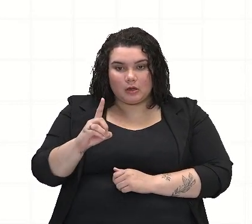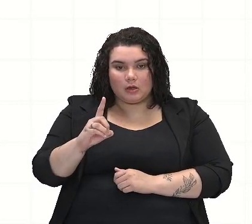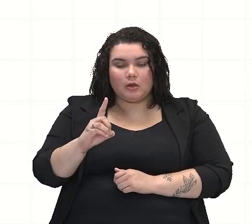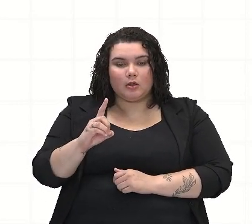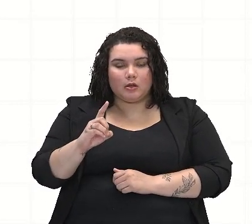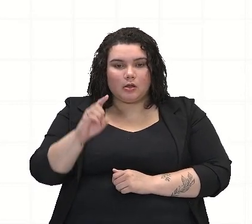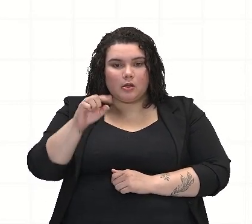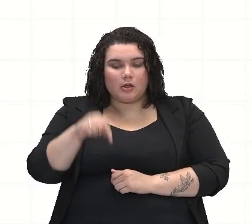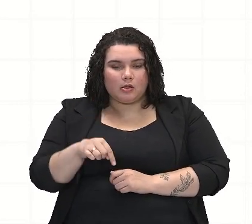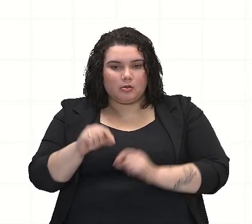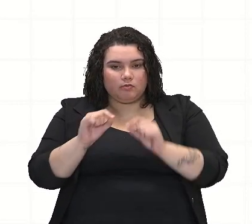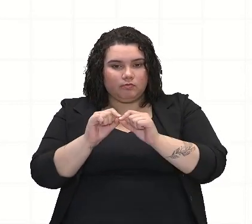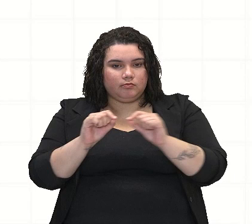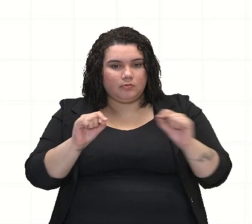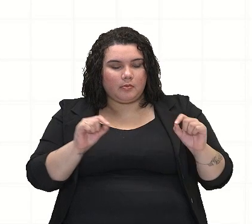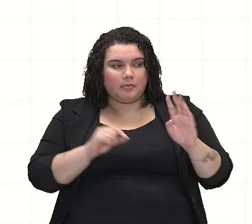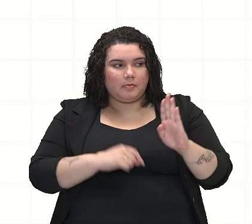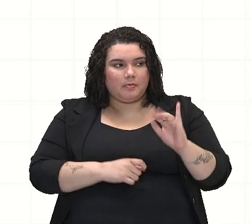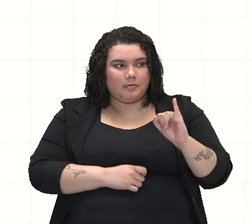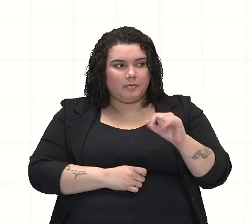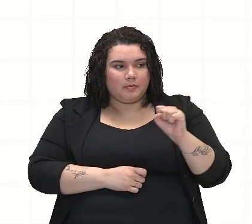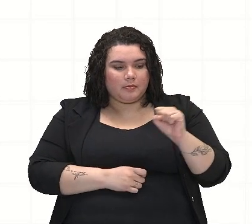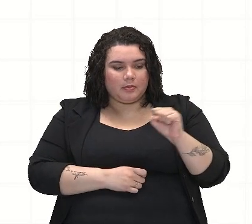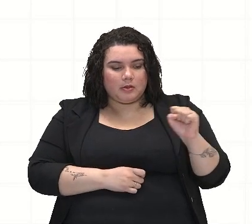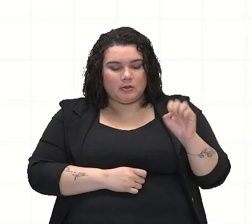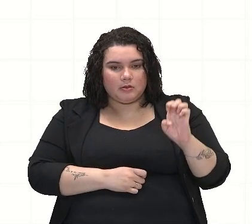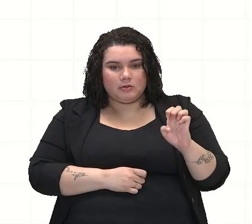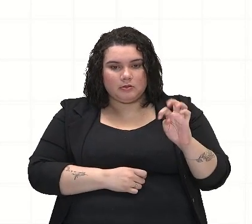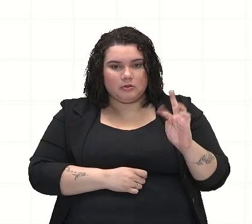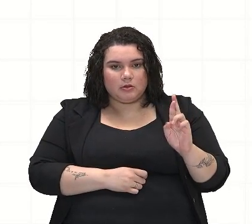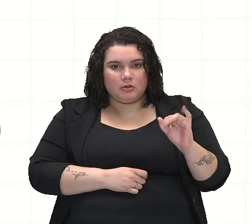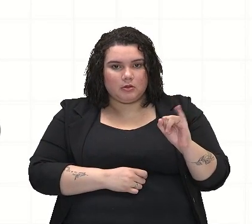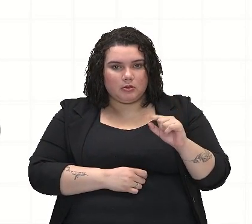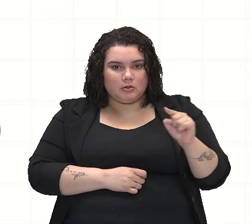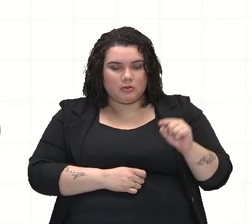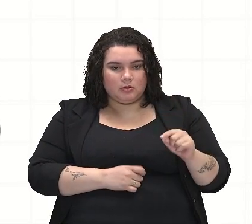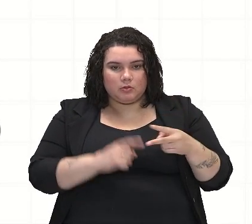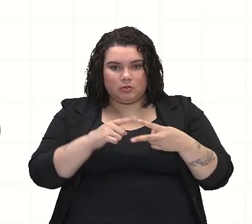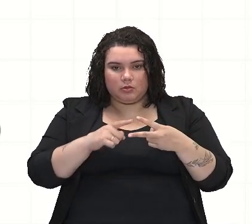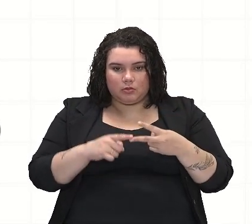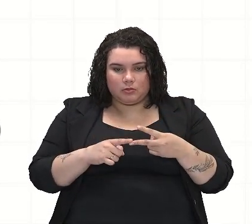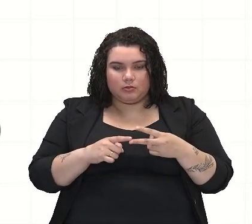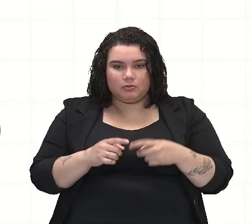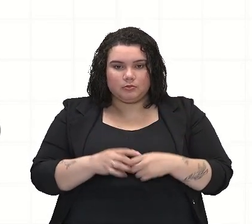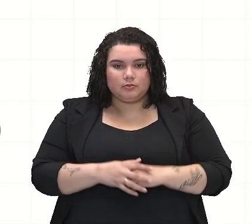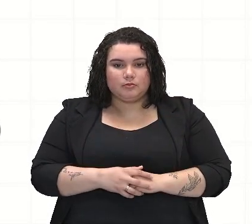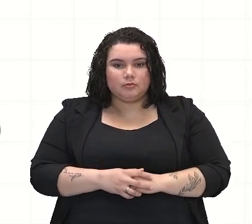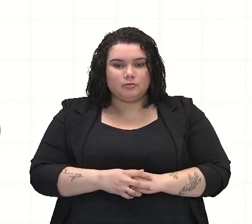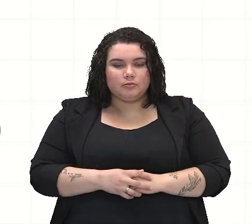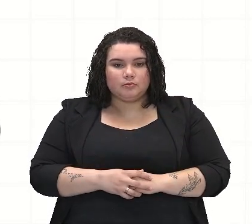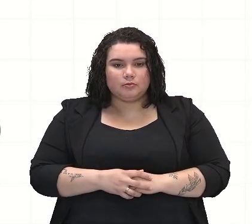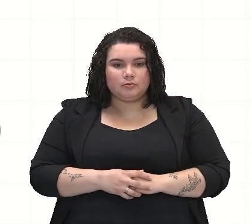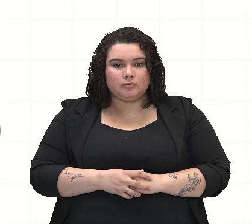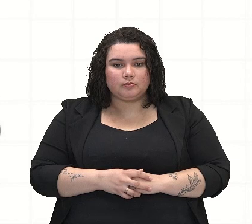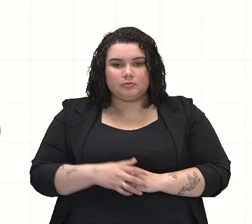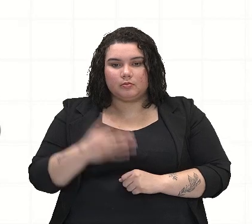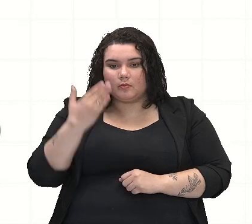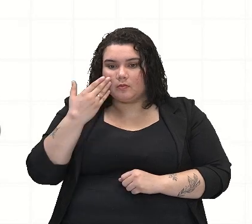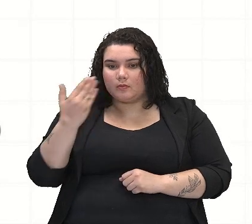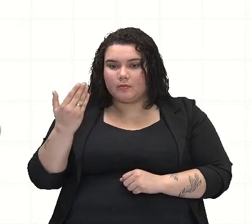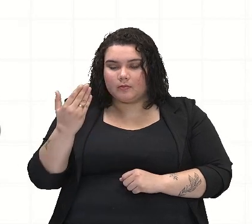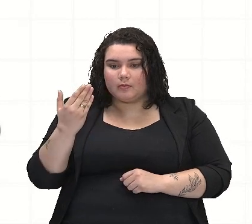é a nossa bissetriz do ângulo em questão. Né? Então, nós conseguimos